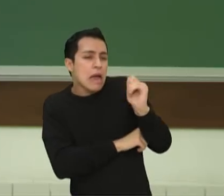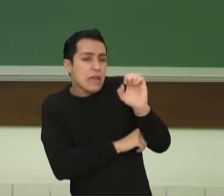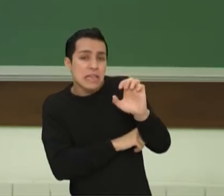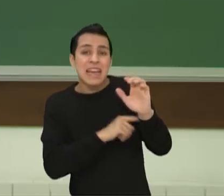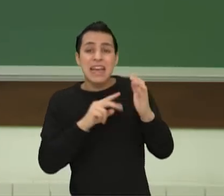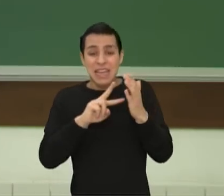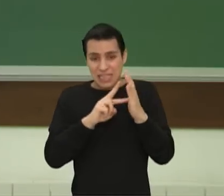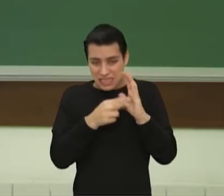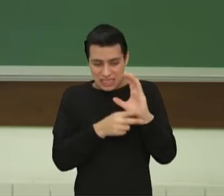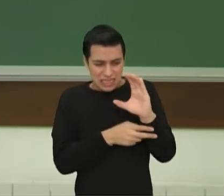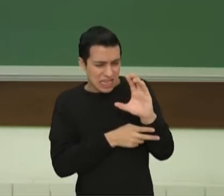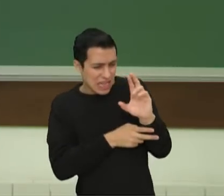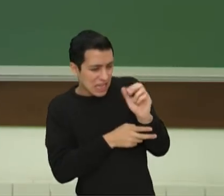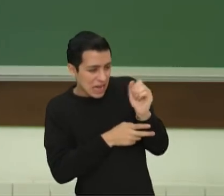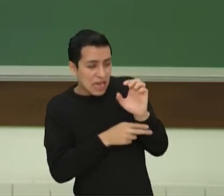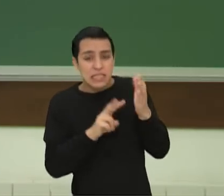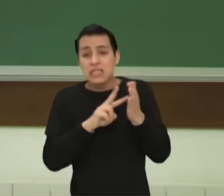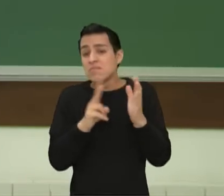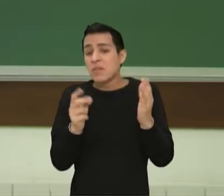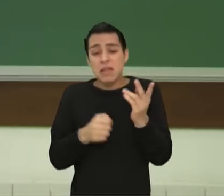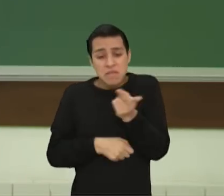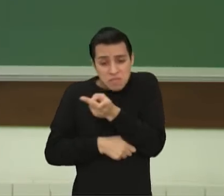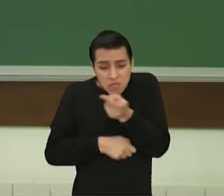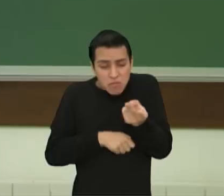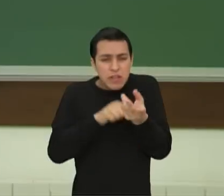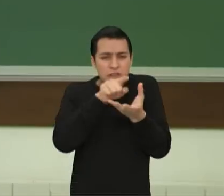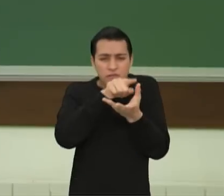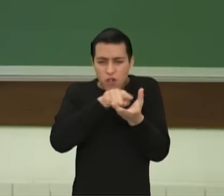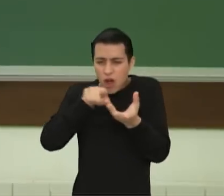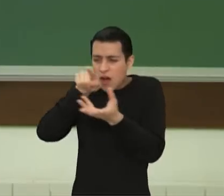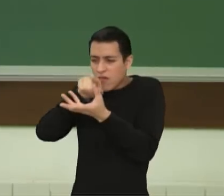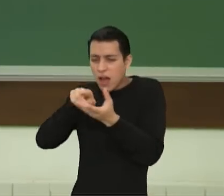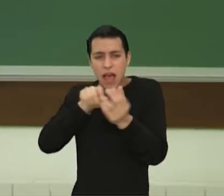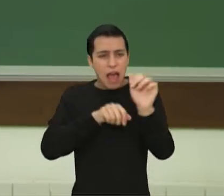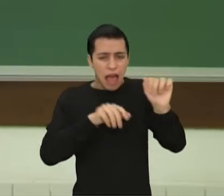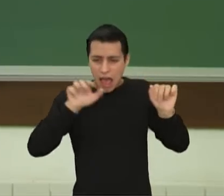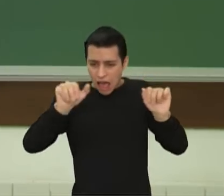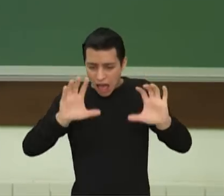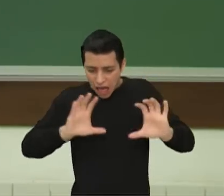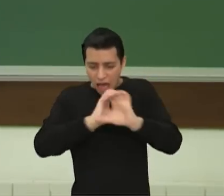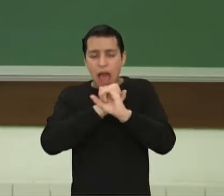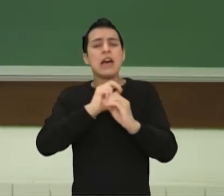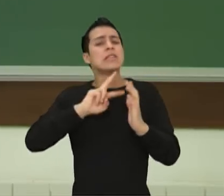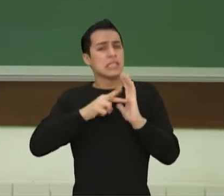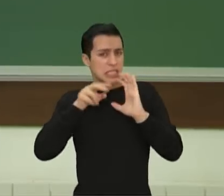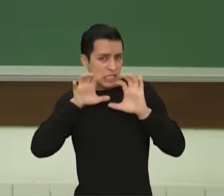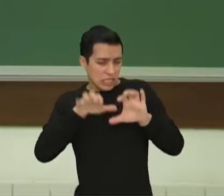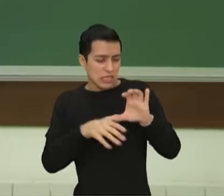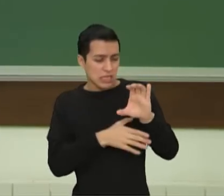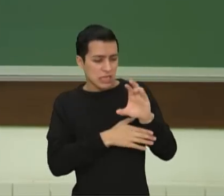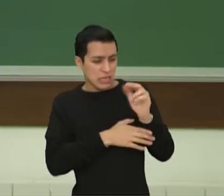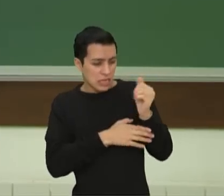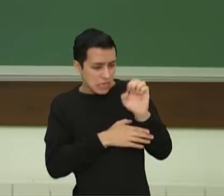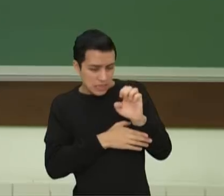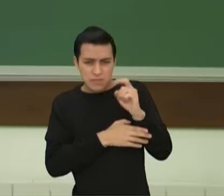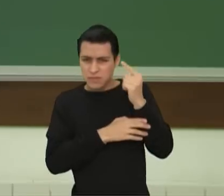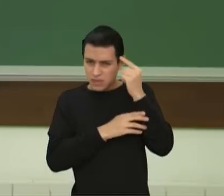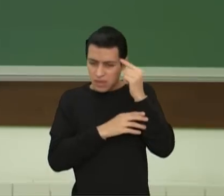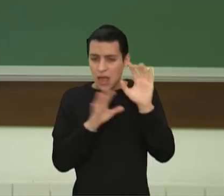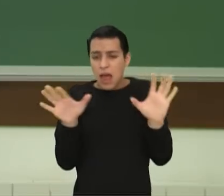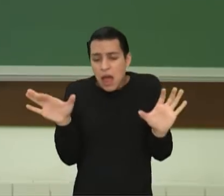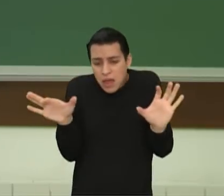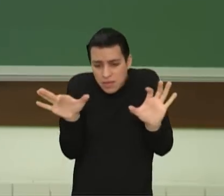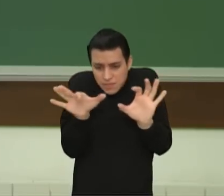crase é esse fenômeno de fusão entre duas vogais a. A junção, a fusão ou a contração,